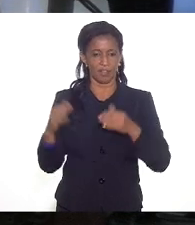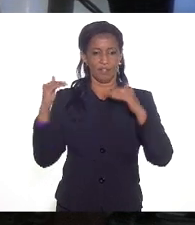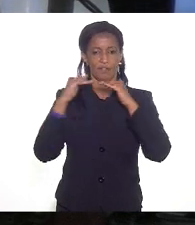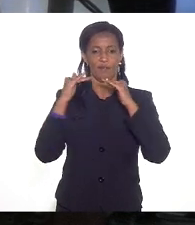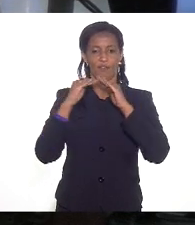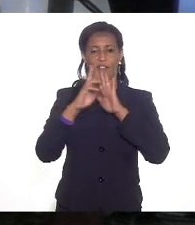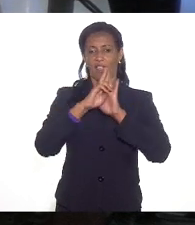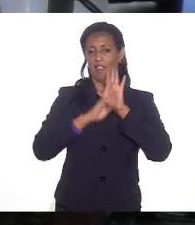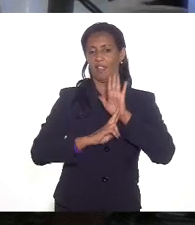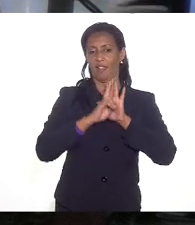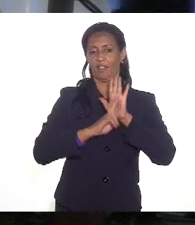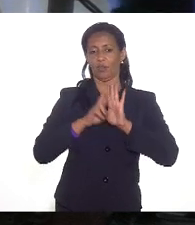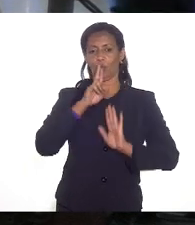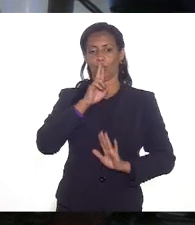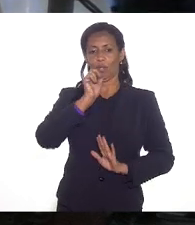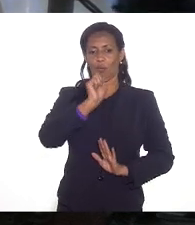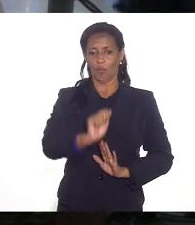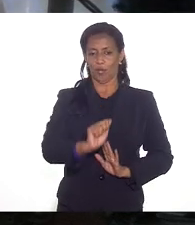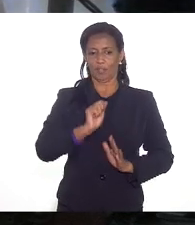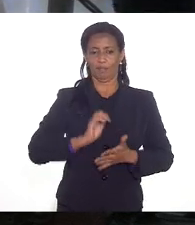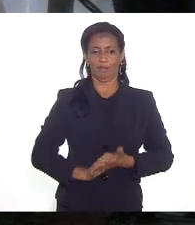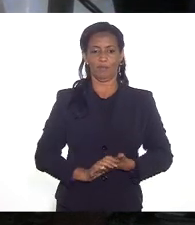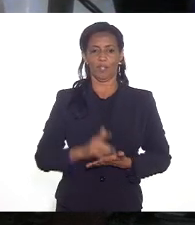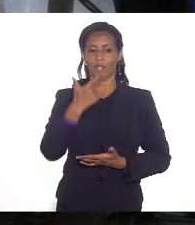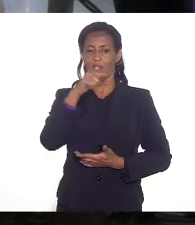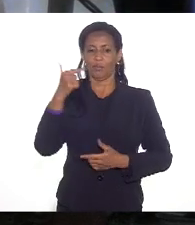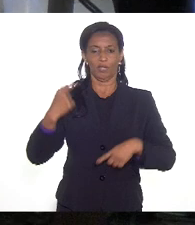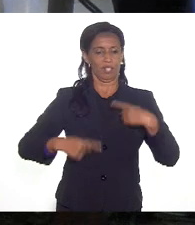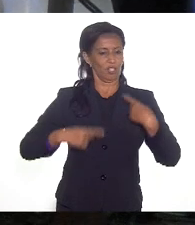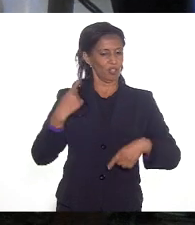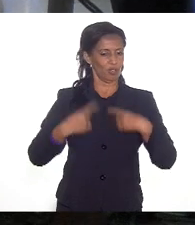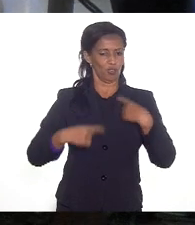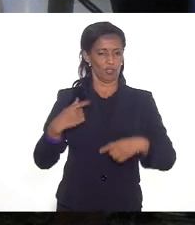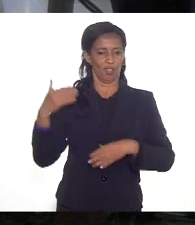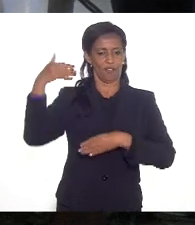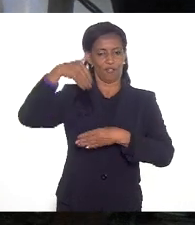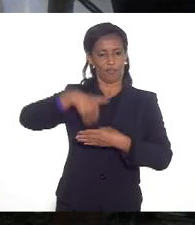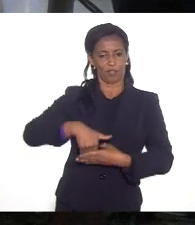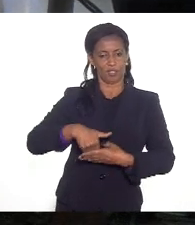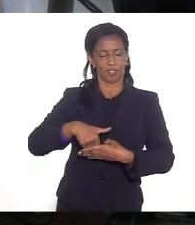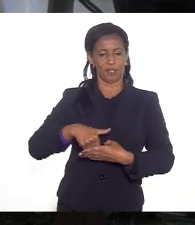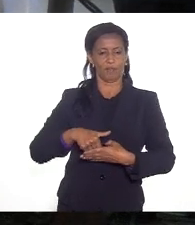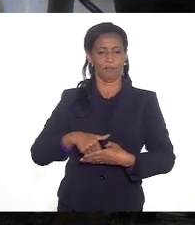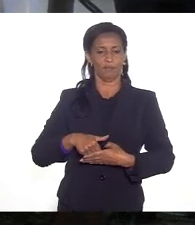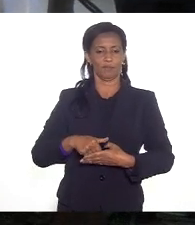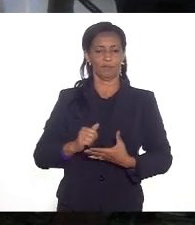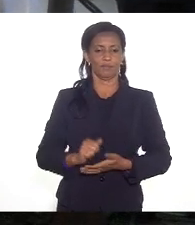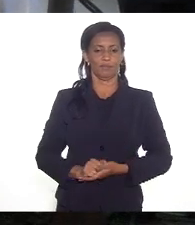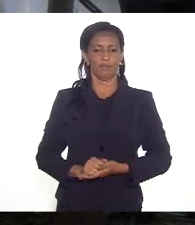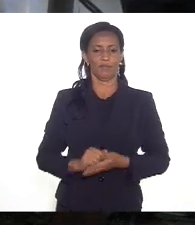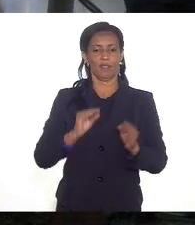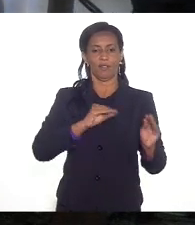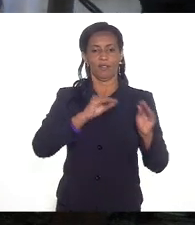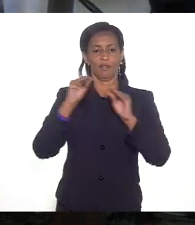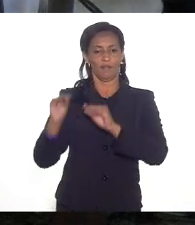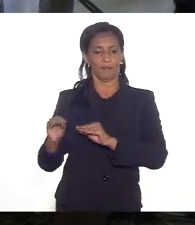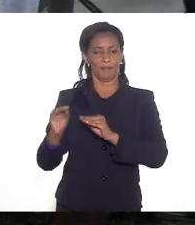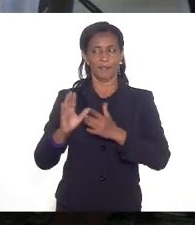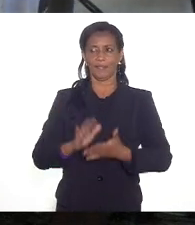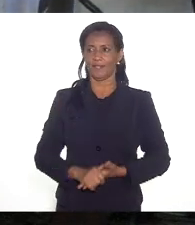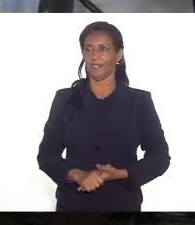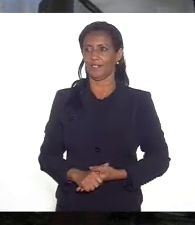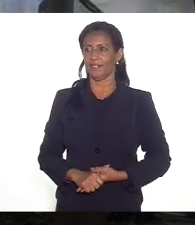ela toda portador de língua ambiente opção à venda que ele discutisse a discussão e votação seu escapar o mesmo então aprovado vai à promulgação